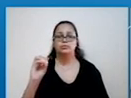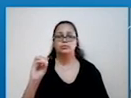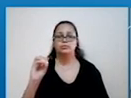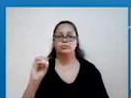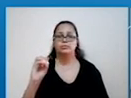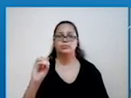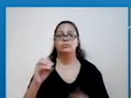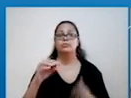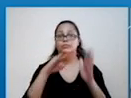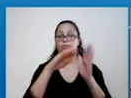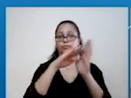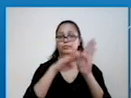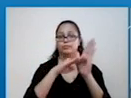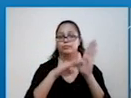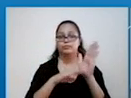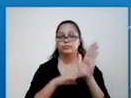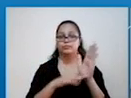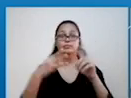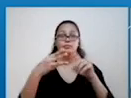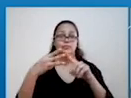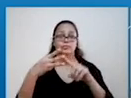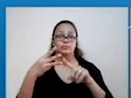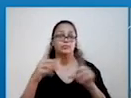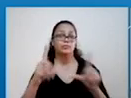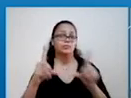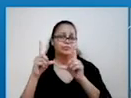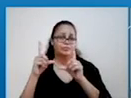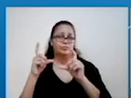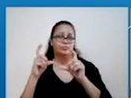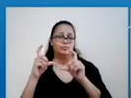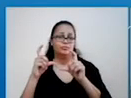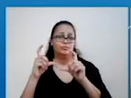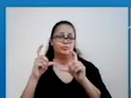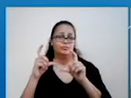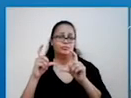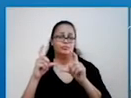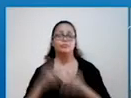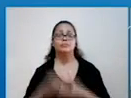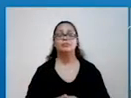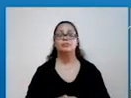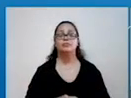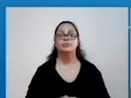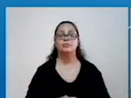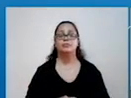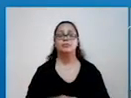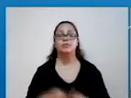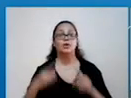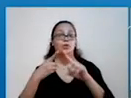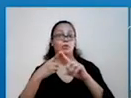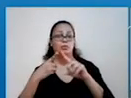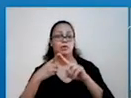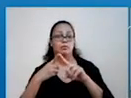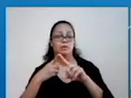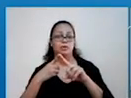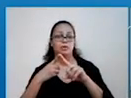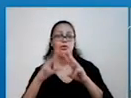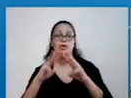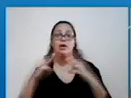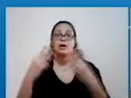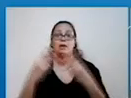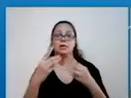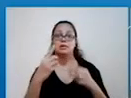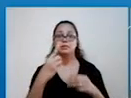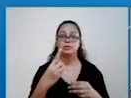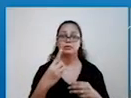deutério e o trítio, como vocês podem ver na imagem aqui ao lado. O prótio tem número de massa 1, o